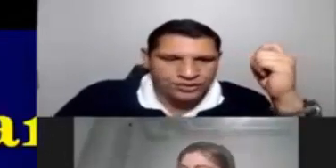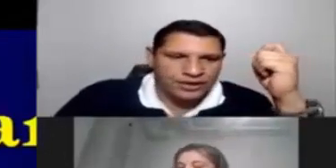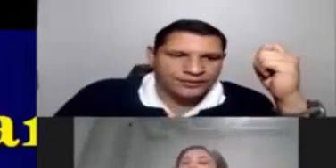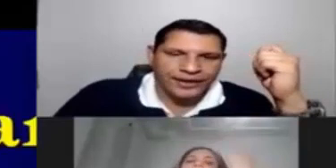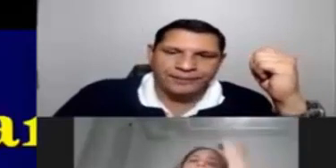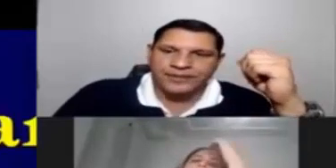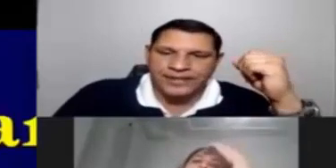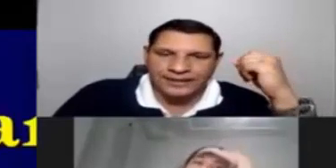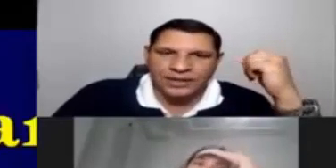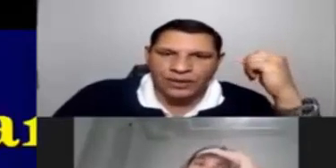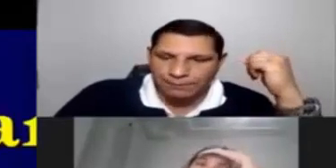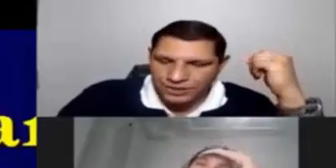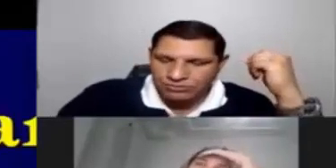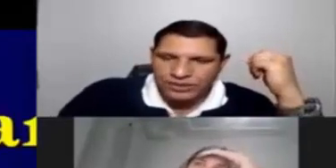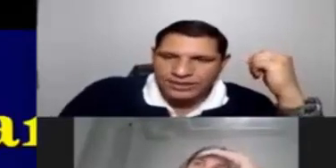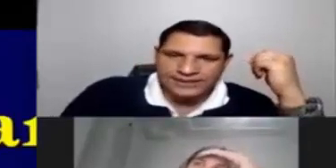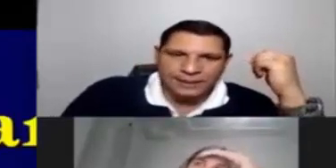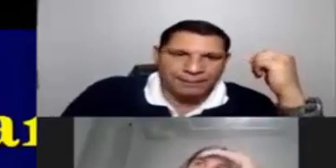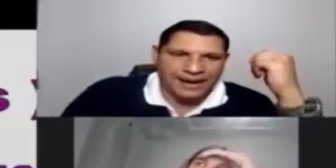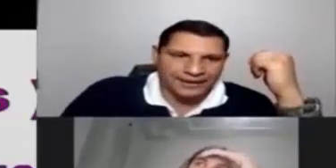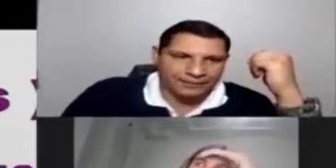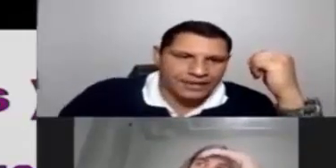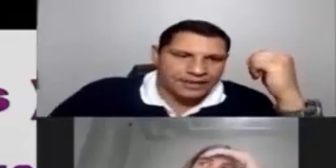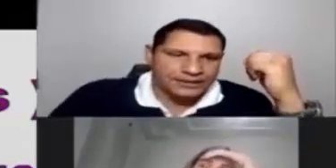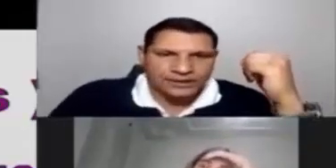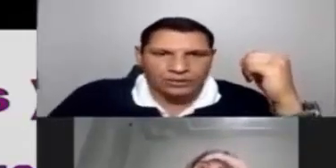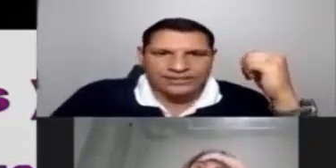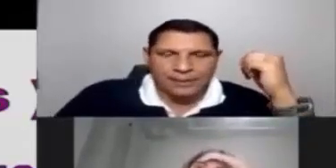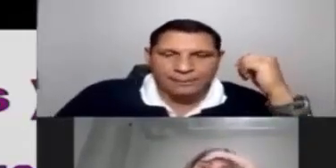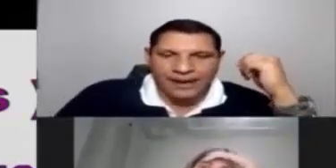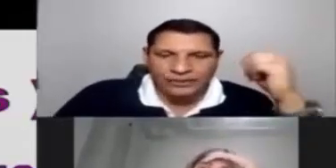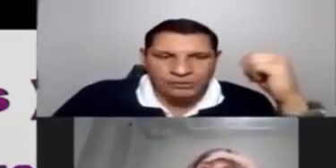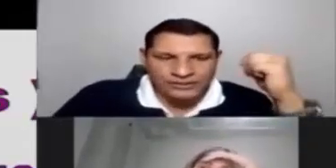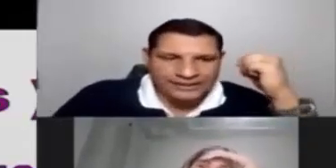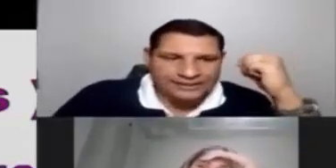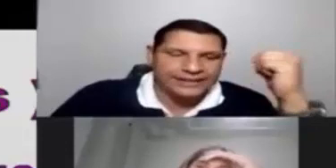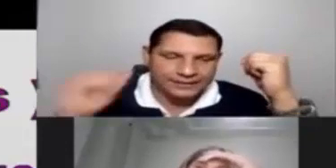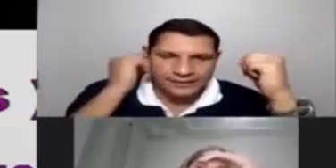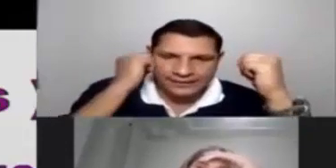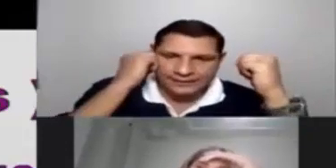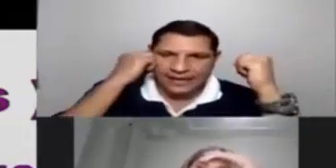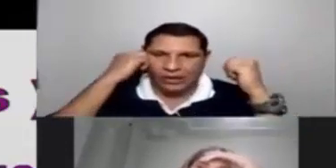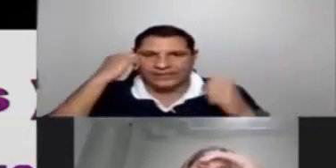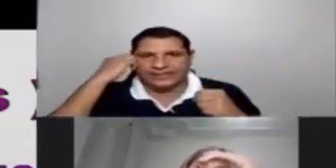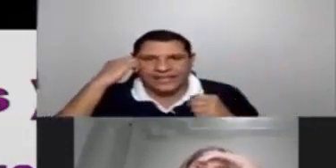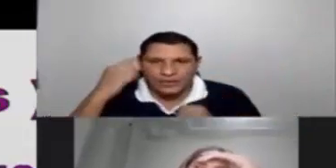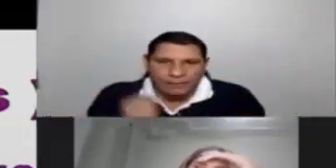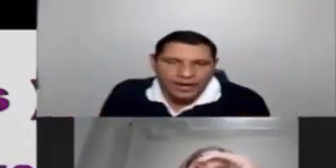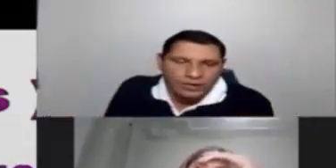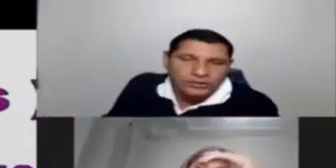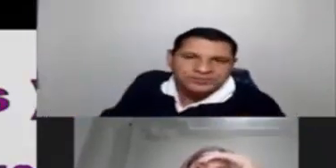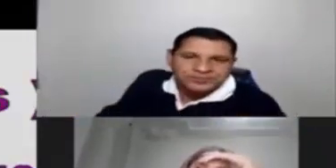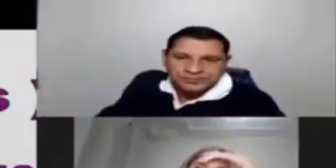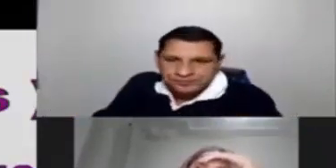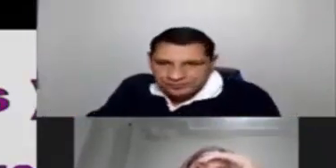mortos né? e ali tem um abismo que separa então seria mais ou menos assim tá? ó seio de